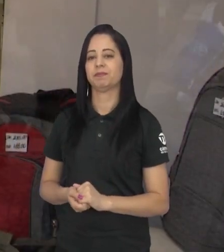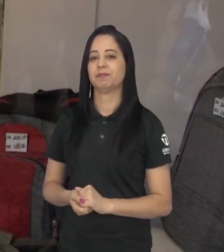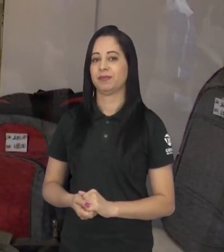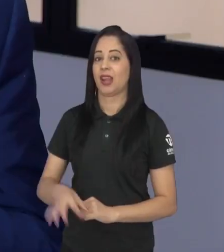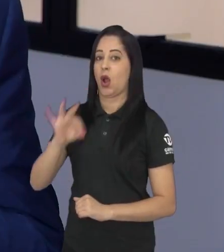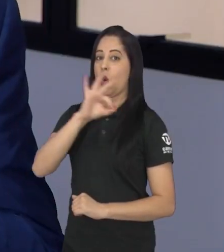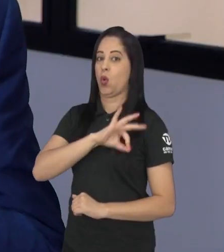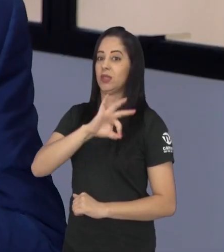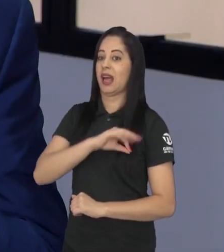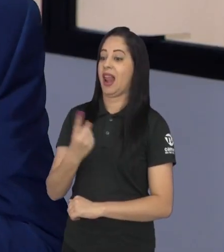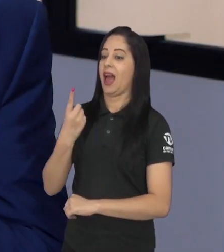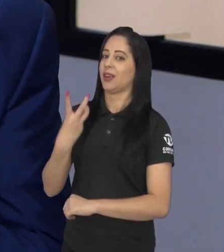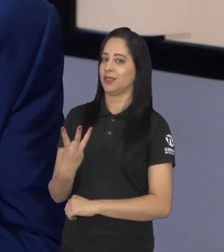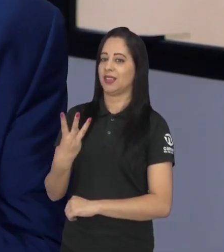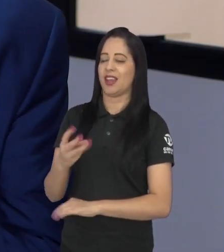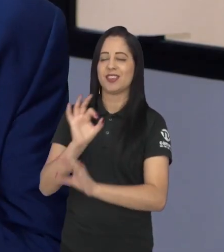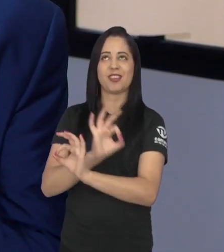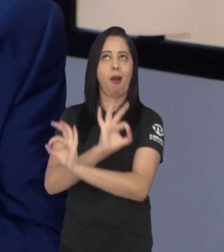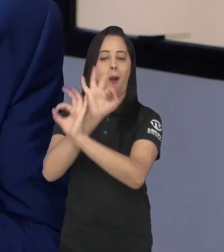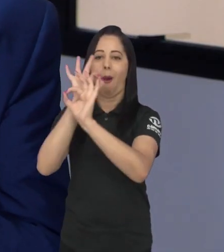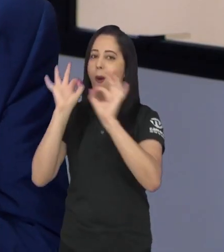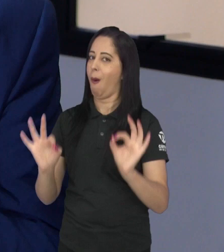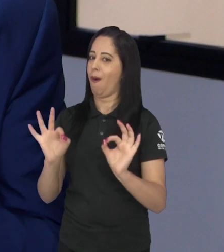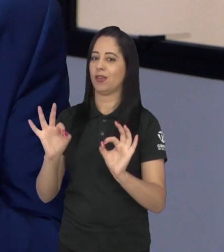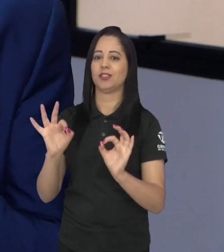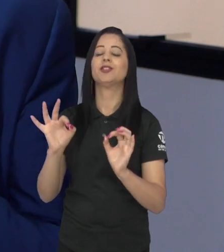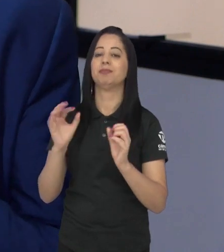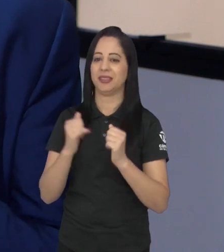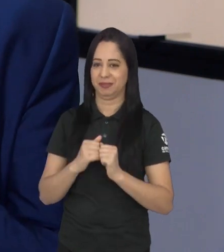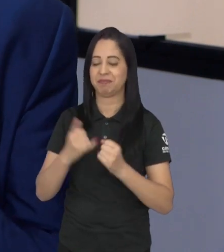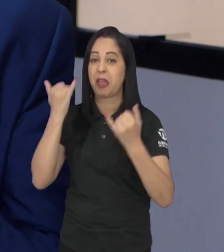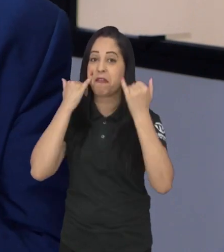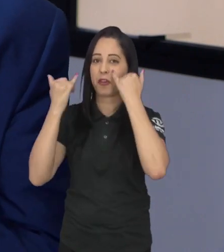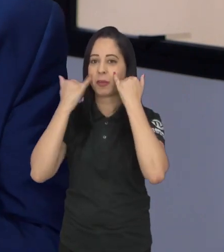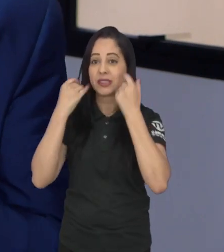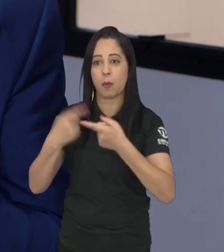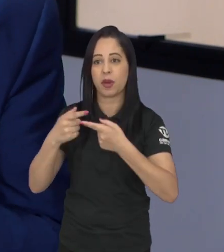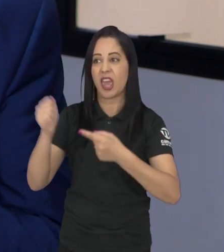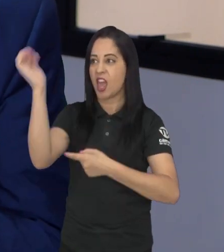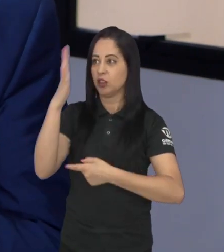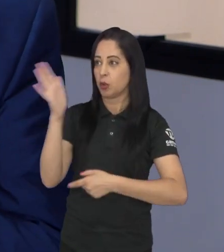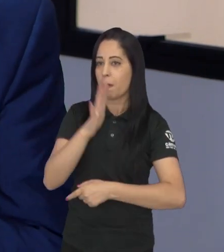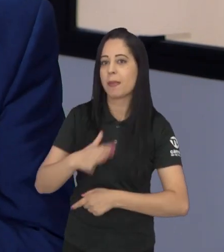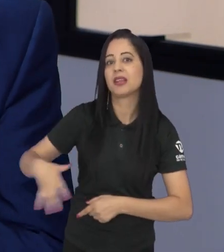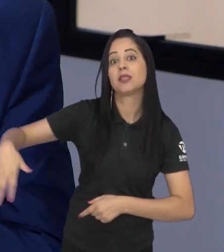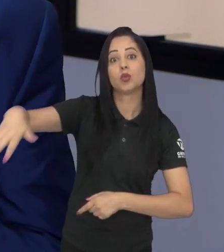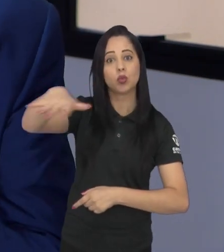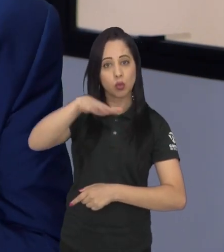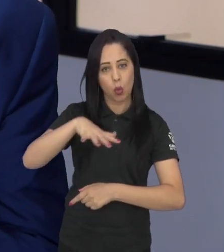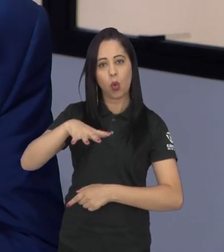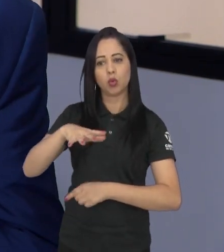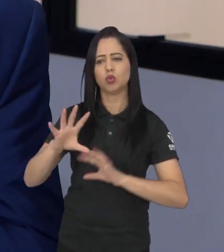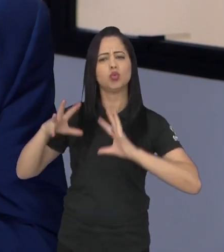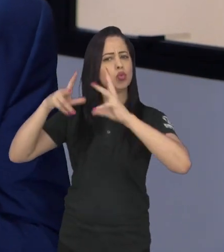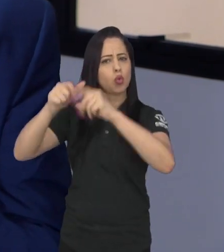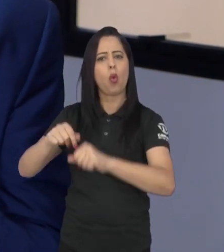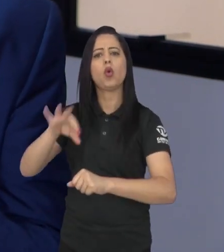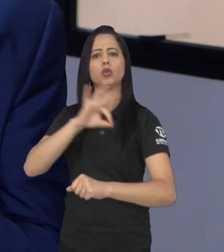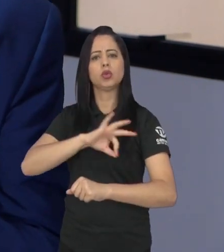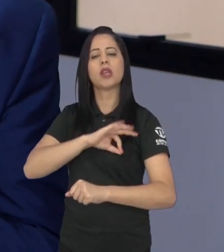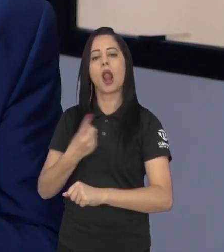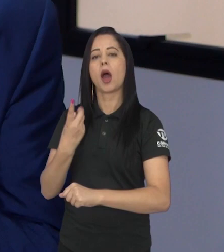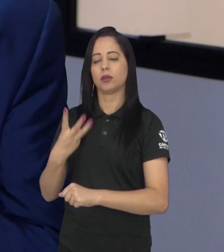o período. A vinda do 13º, uma boa notícia para todo o Brasil, né, que todo mundo recebe o 13º, e